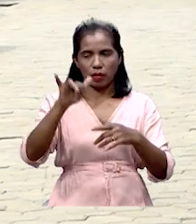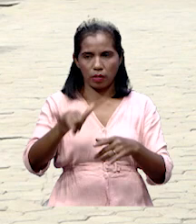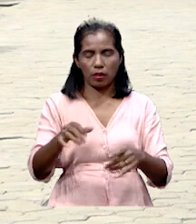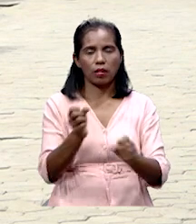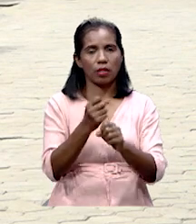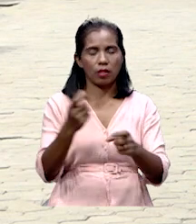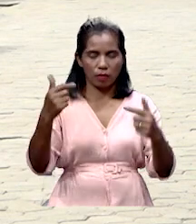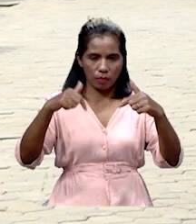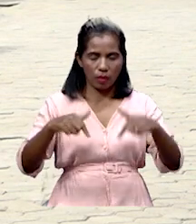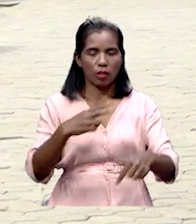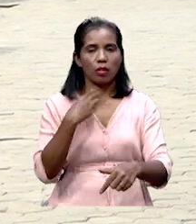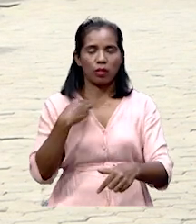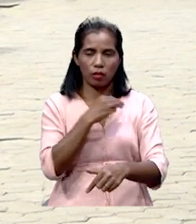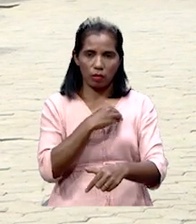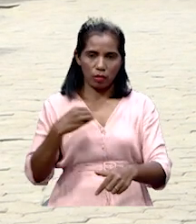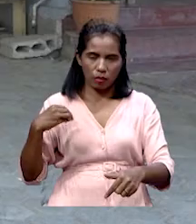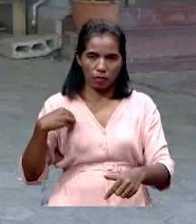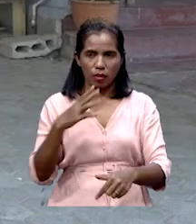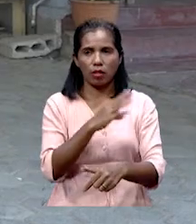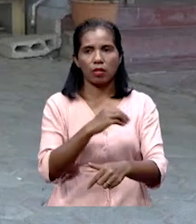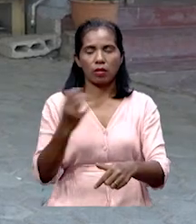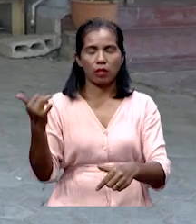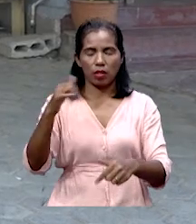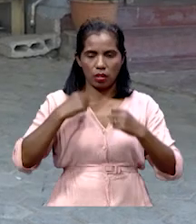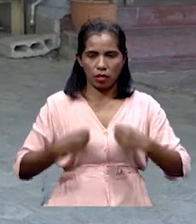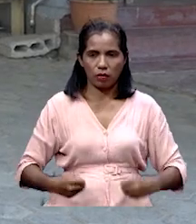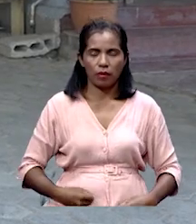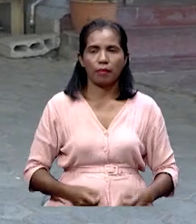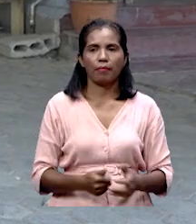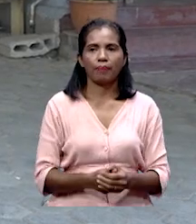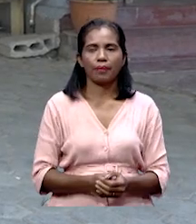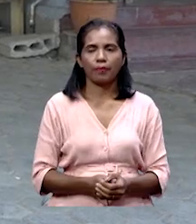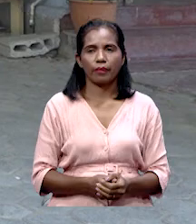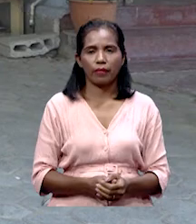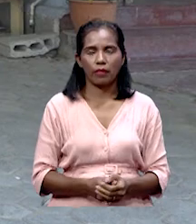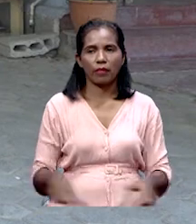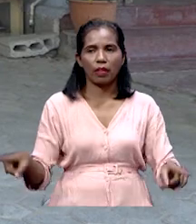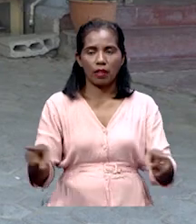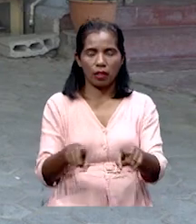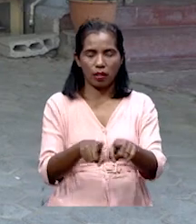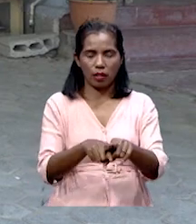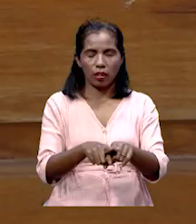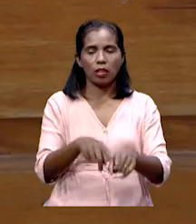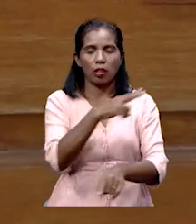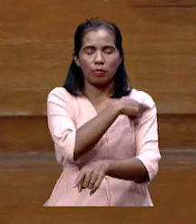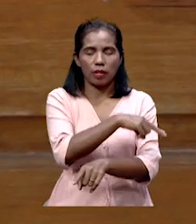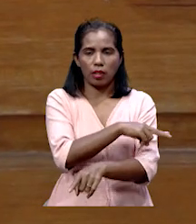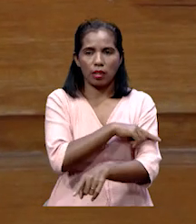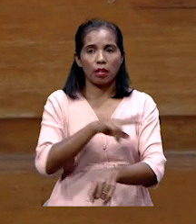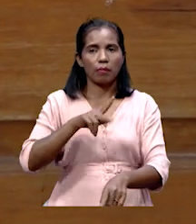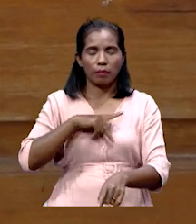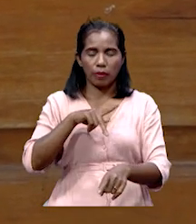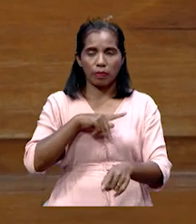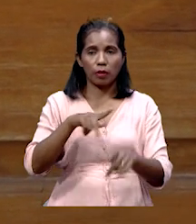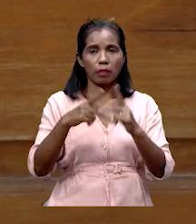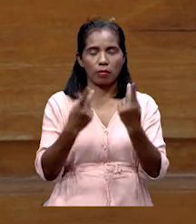halo tratamento, no observação ba sira ni saúde. Clínica Bairupité hanesan clínica privada ida nebe fo atendimento